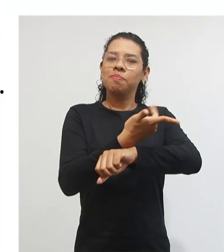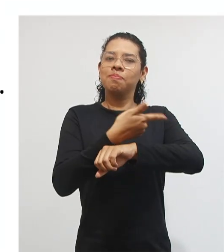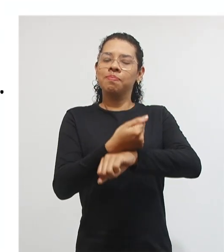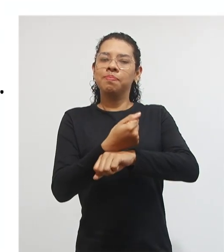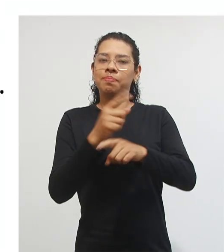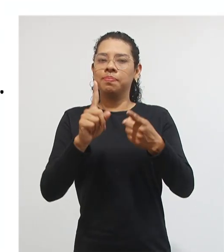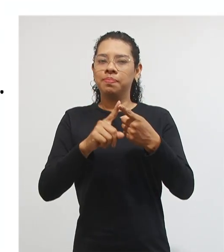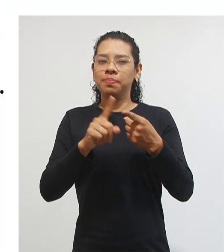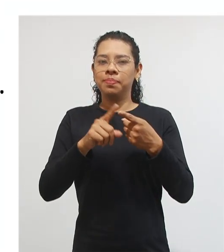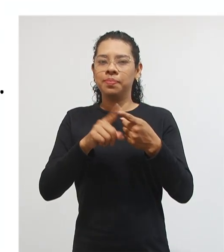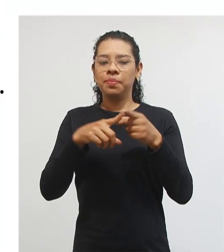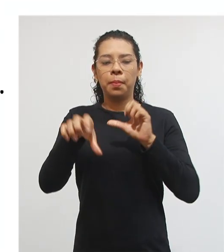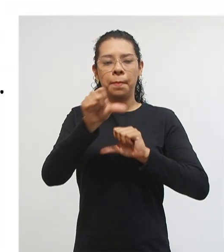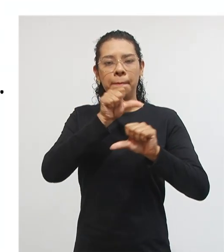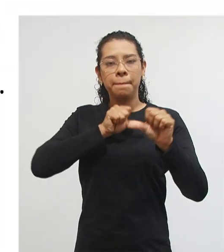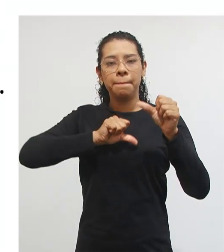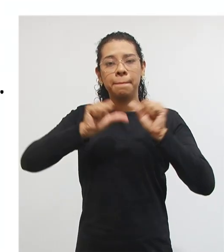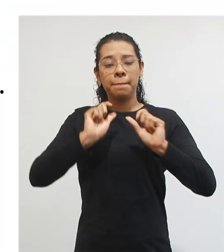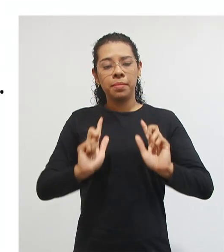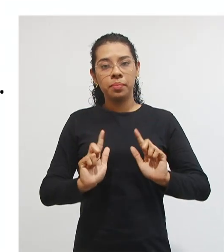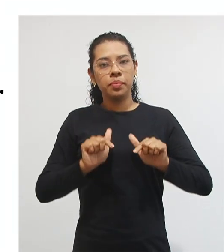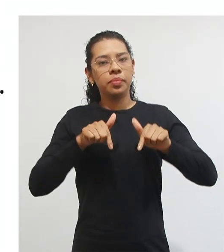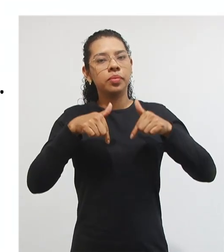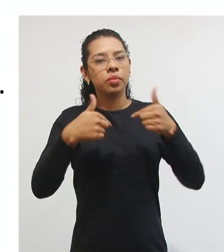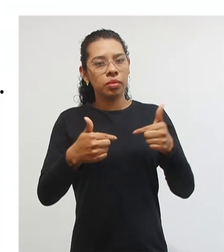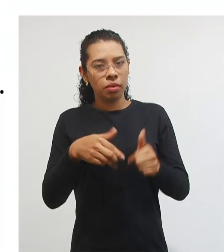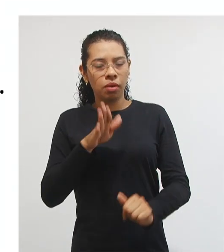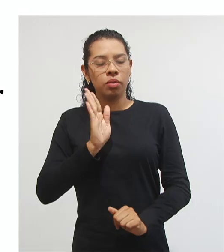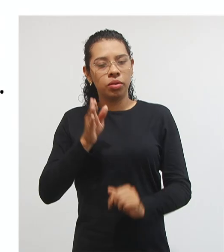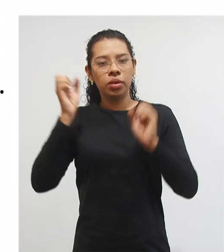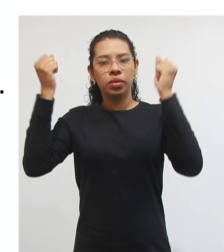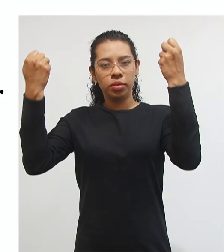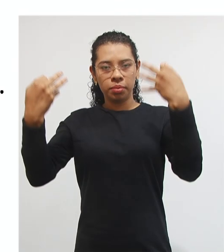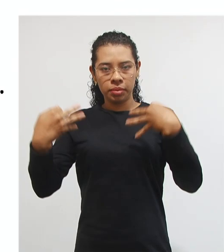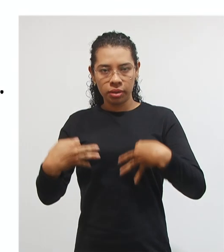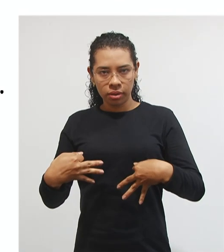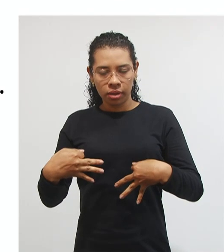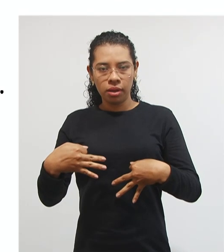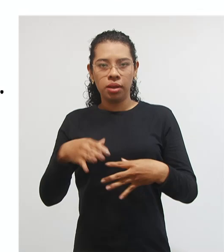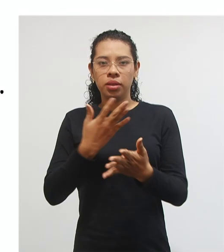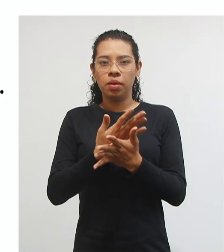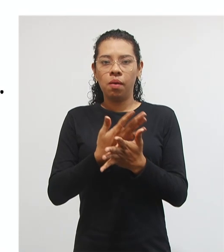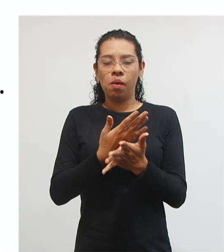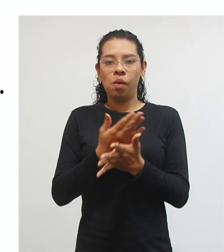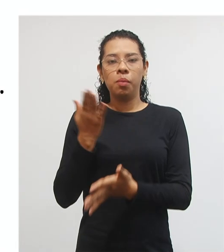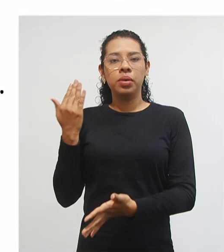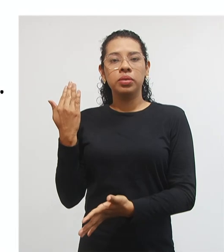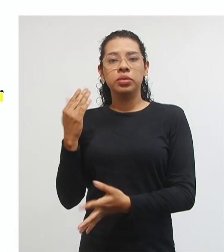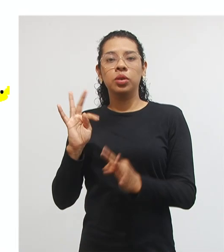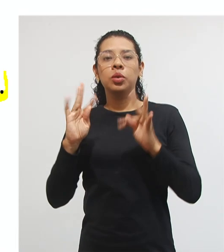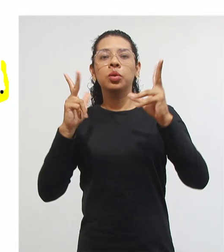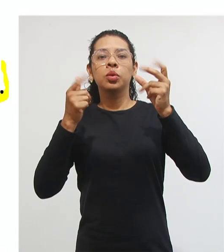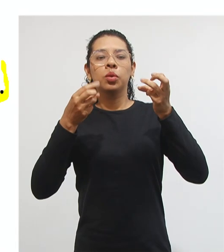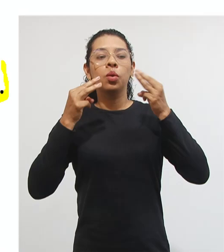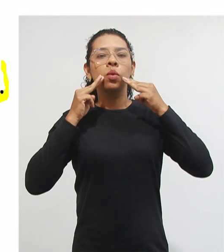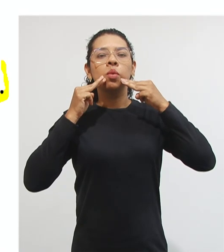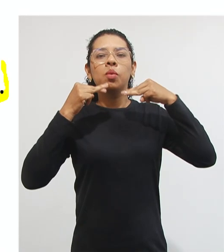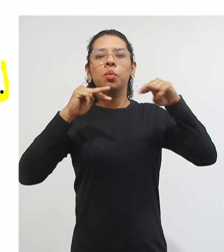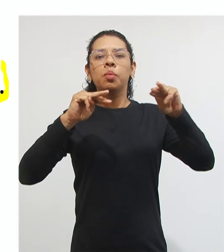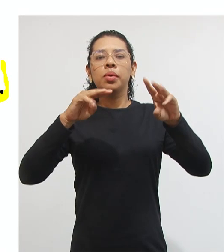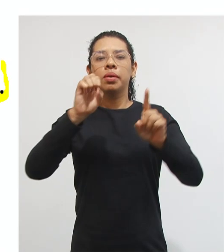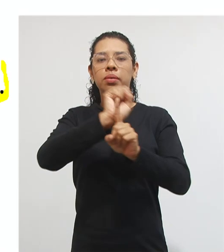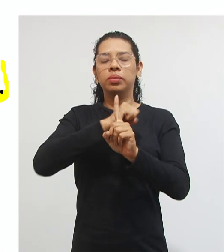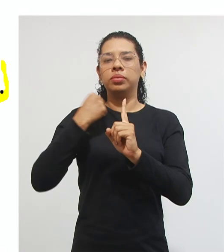de comportamento, né? A gente já falou sobre isso está dentro do marketing social, que é